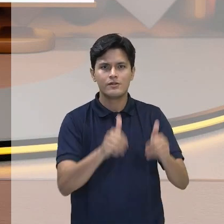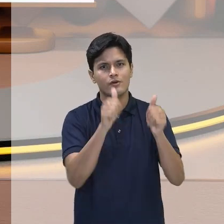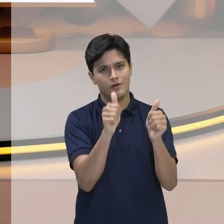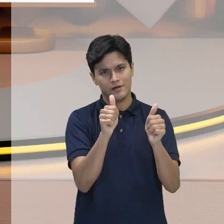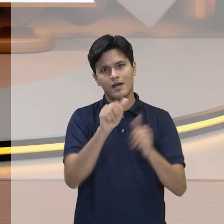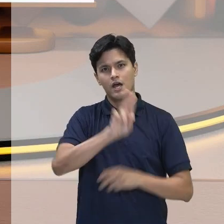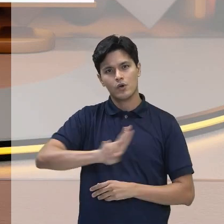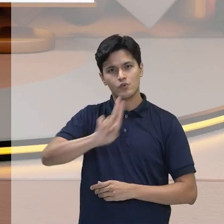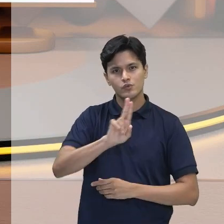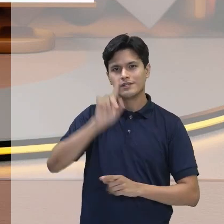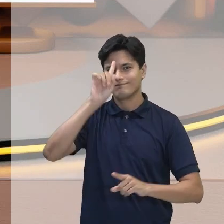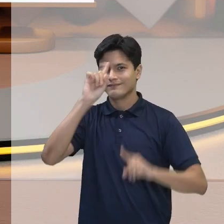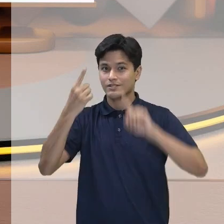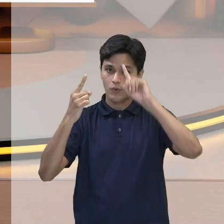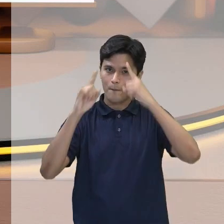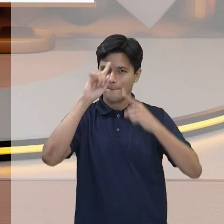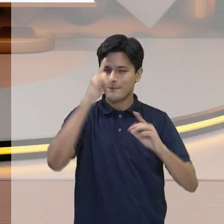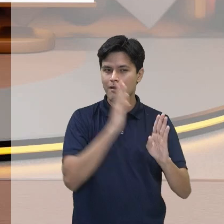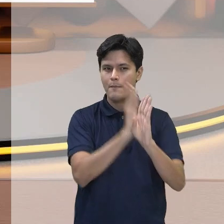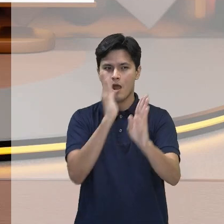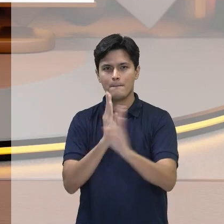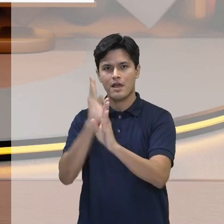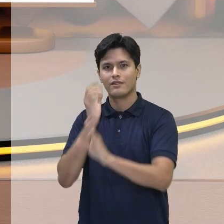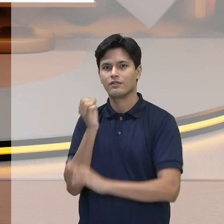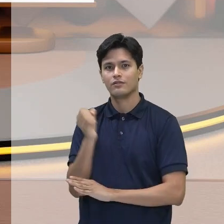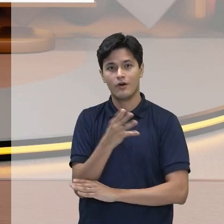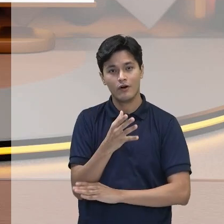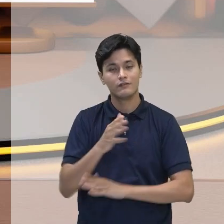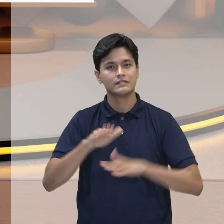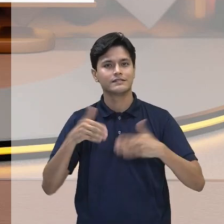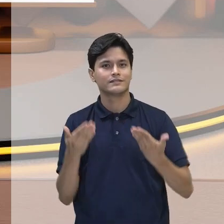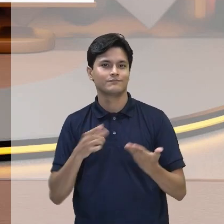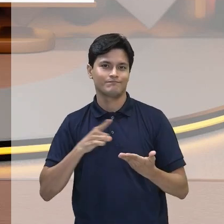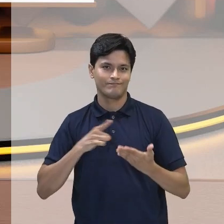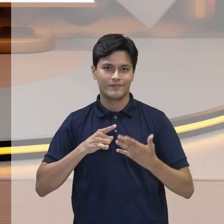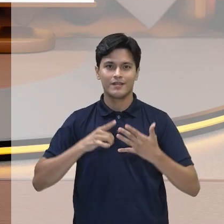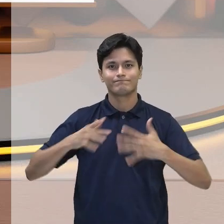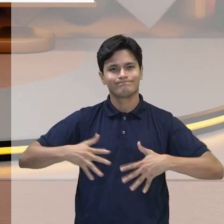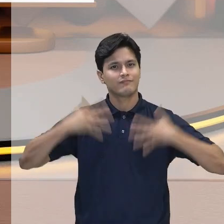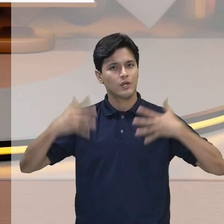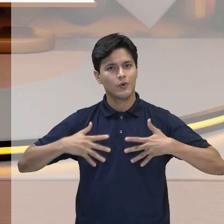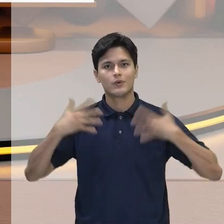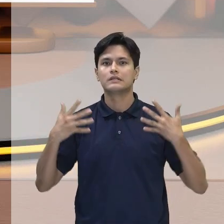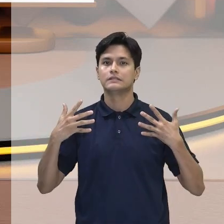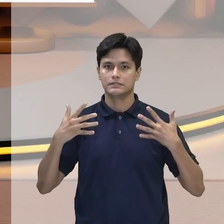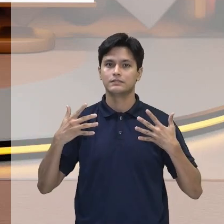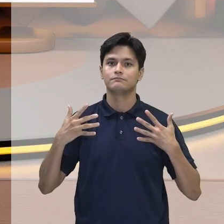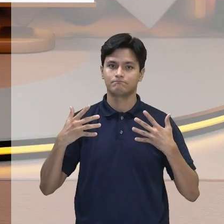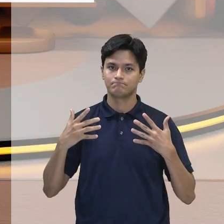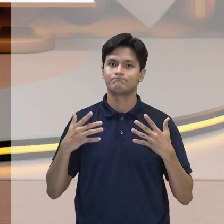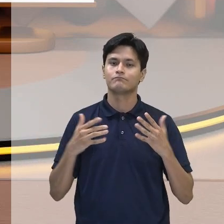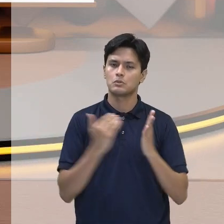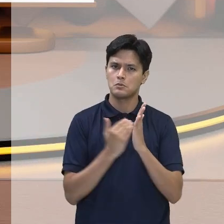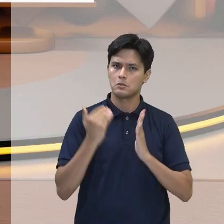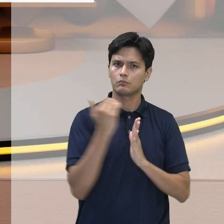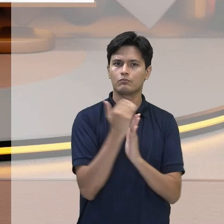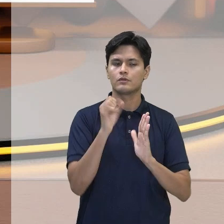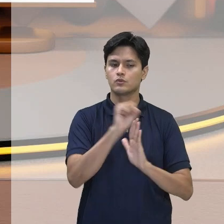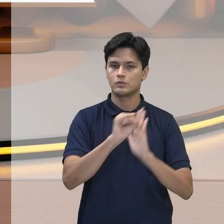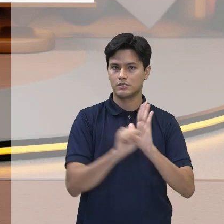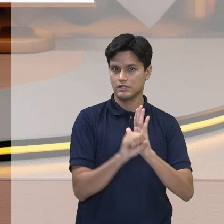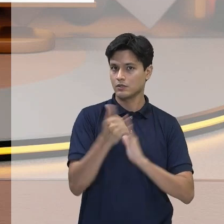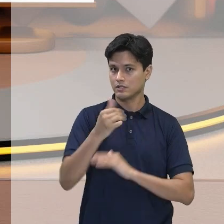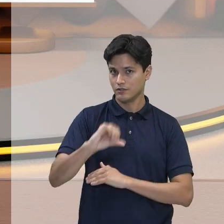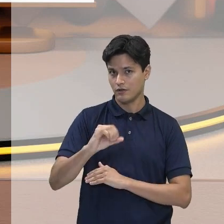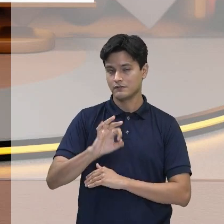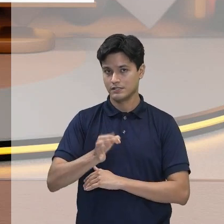estão acontecendo aí. Então existia uma euforia muito grande nesse século aí. Quando vai passando esse período